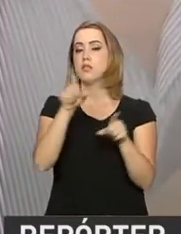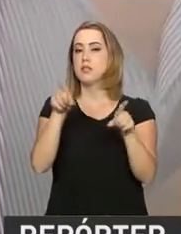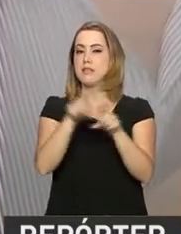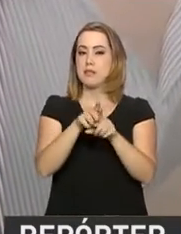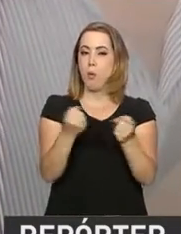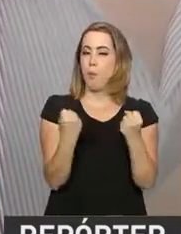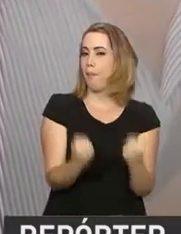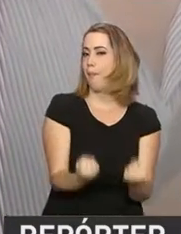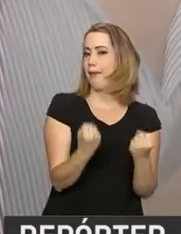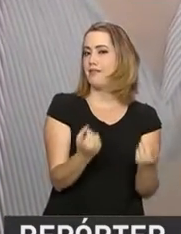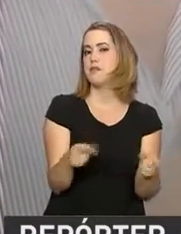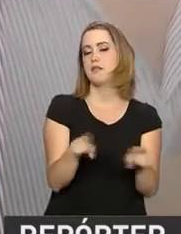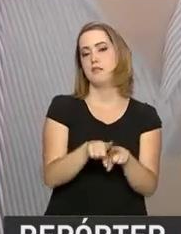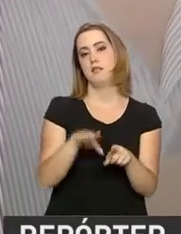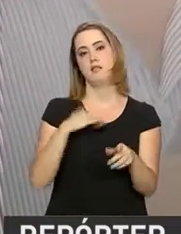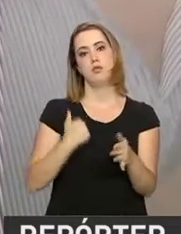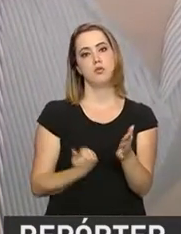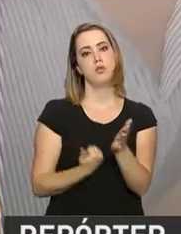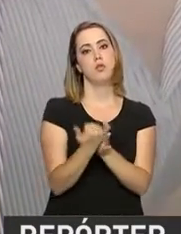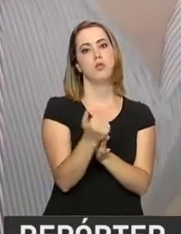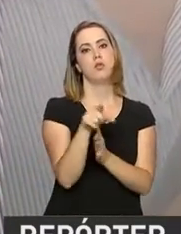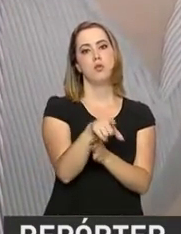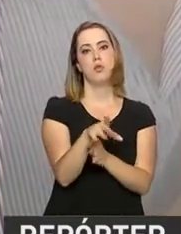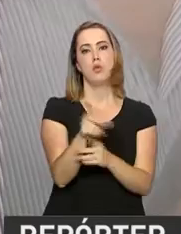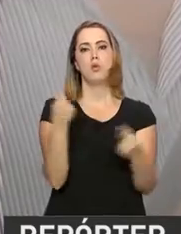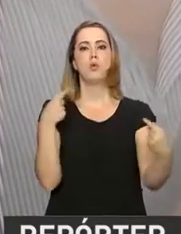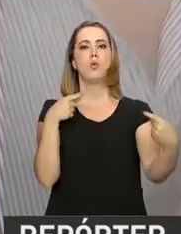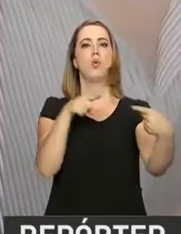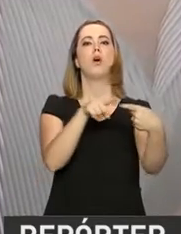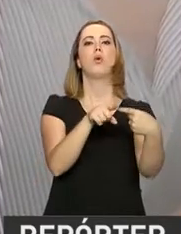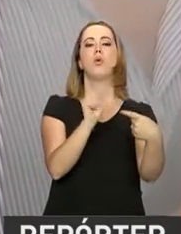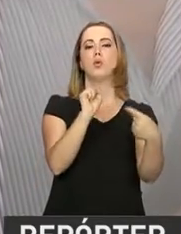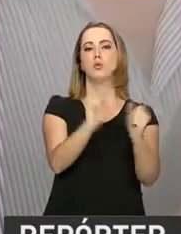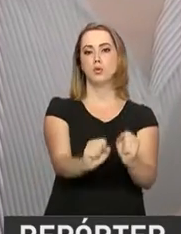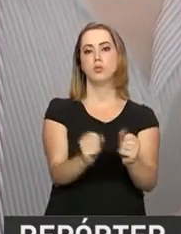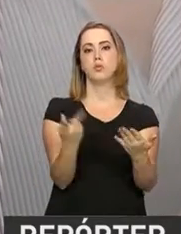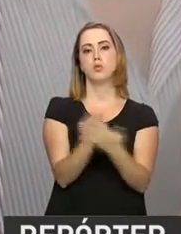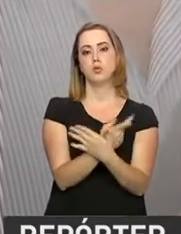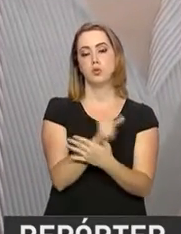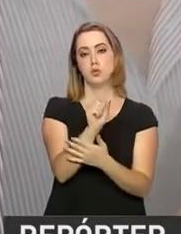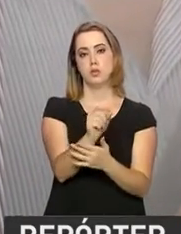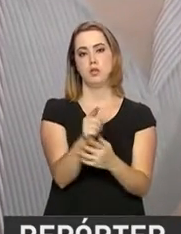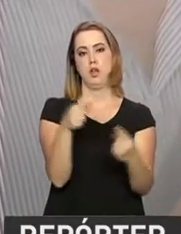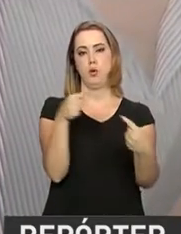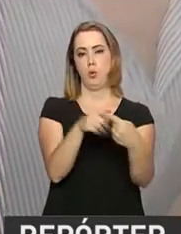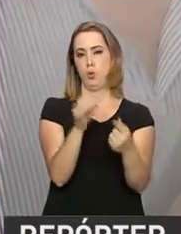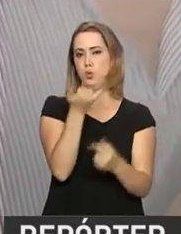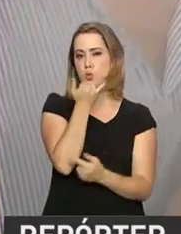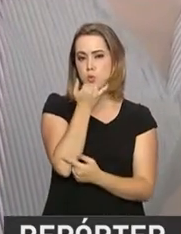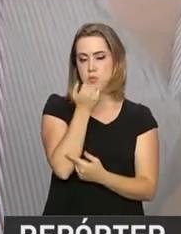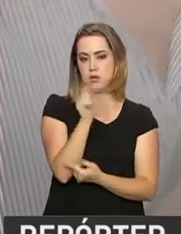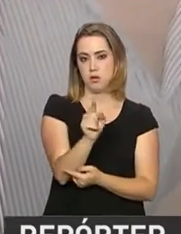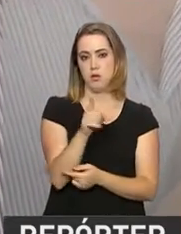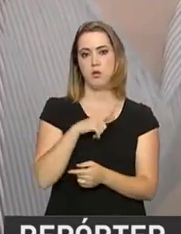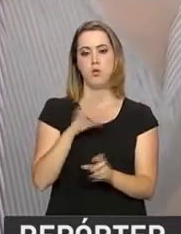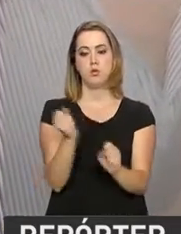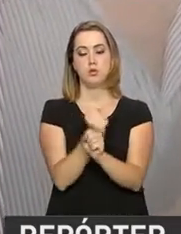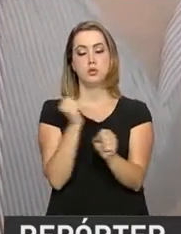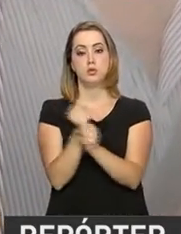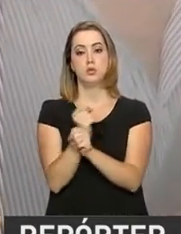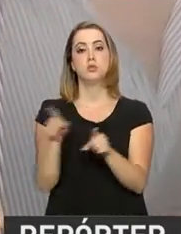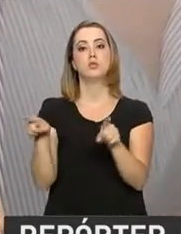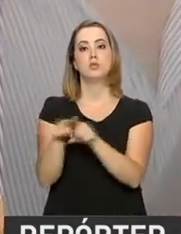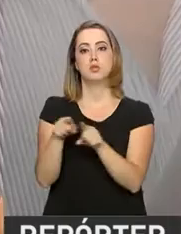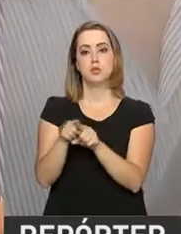já vamos entrar no debate sobre os acordos de leniência. Segundo, no debate da infraestrutura, você também já melhora a